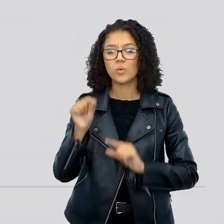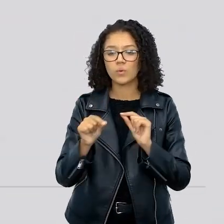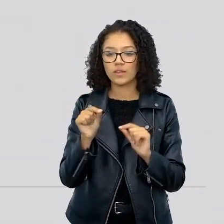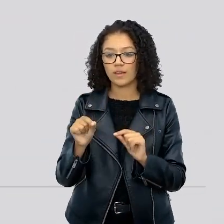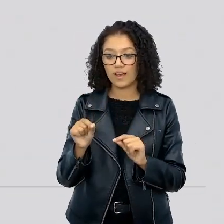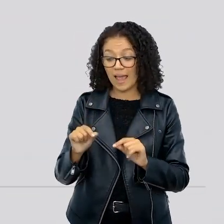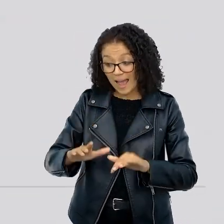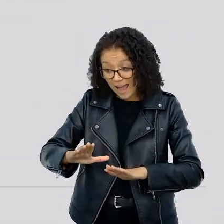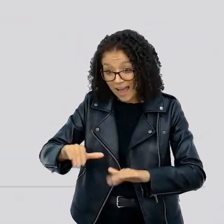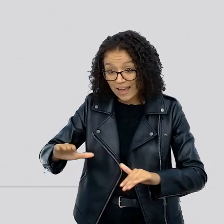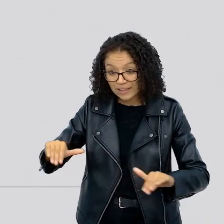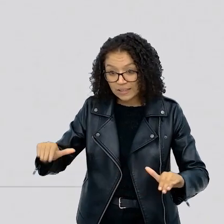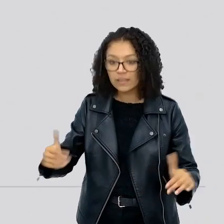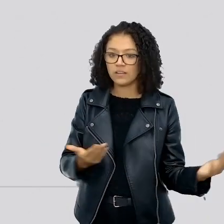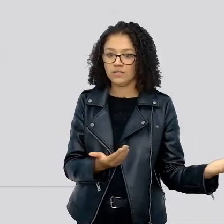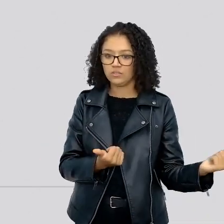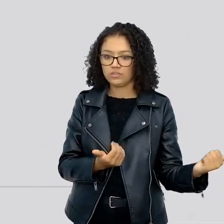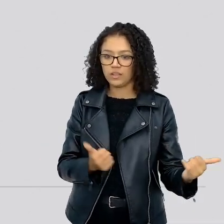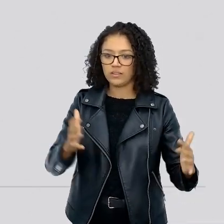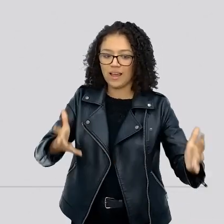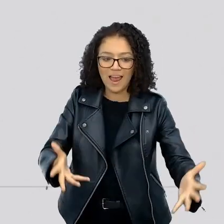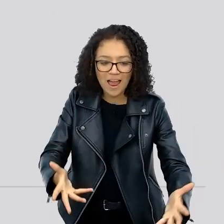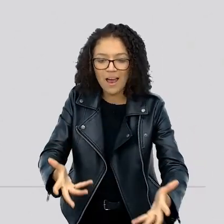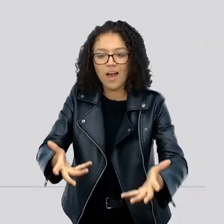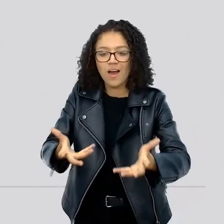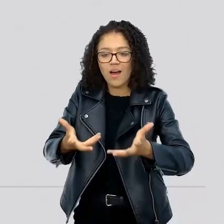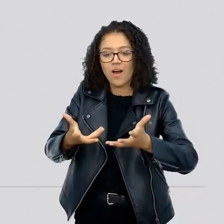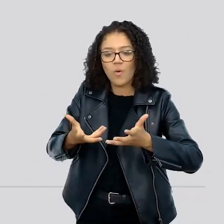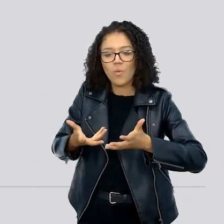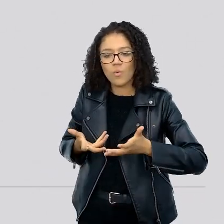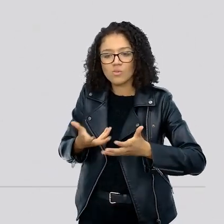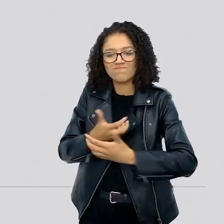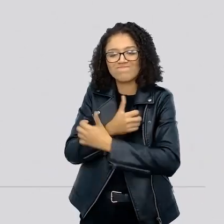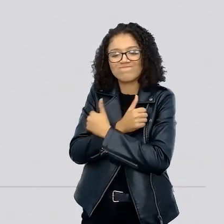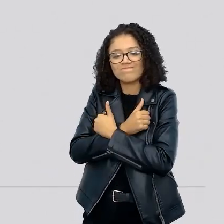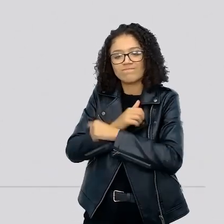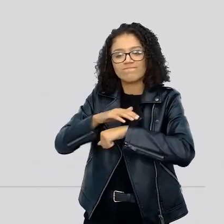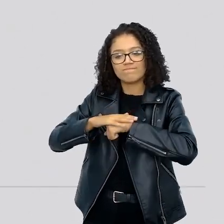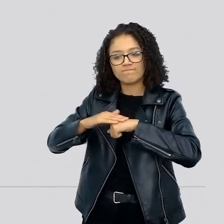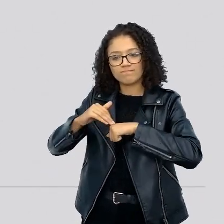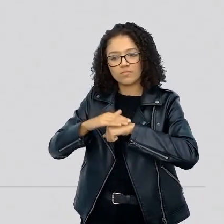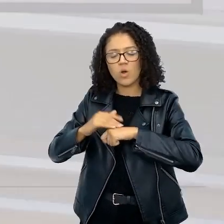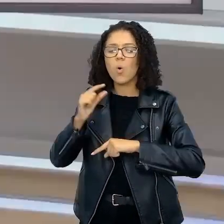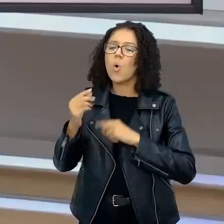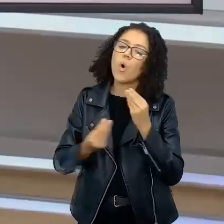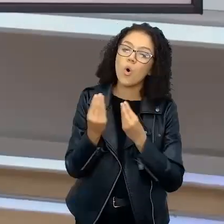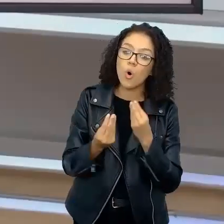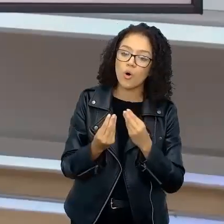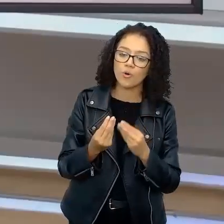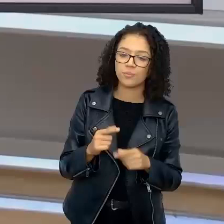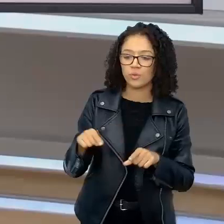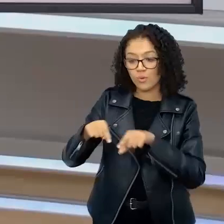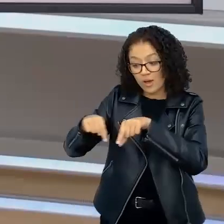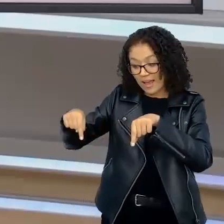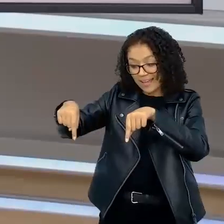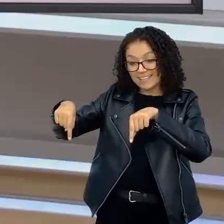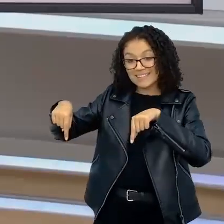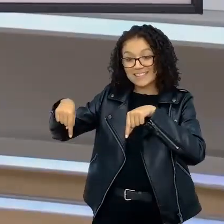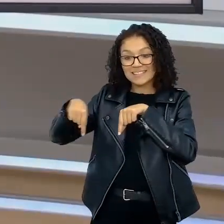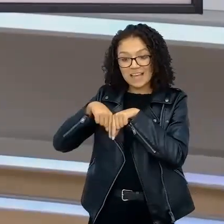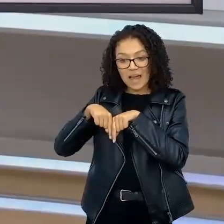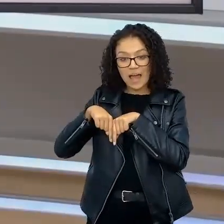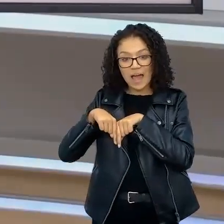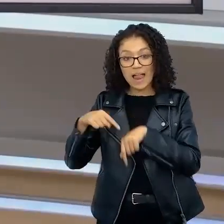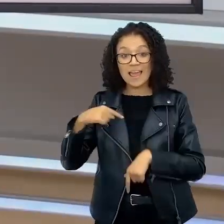essa criança e esse adolescente. E como eu acolho? Eu vou levar ela para uma sala, onde eu vou estar